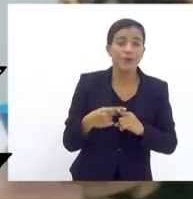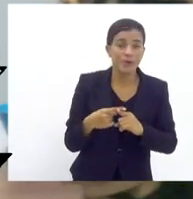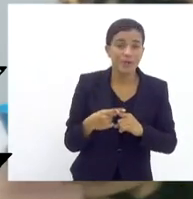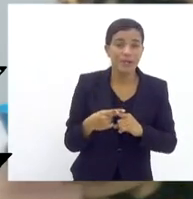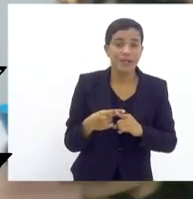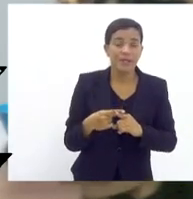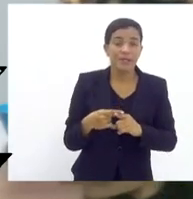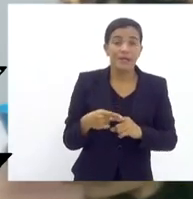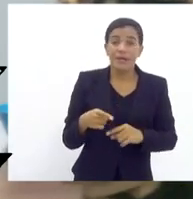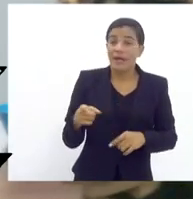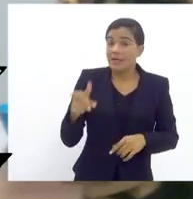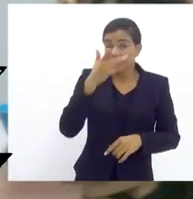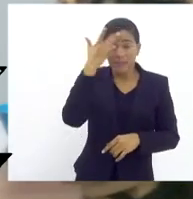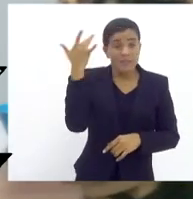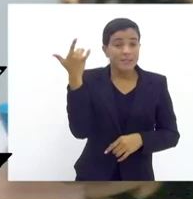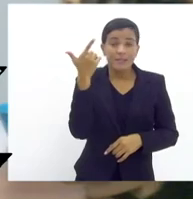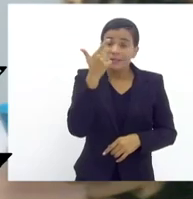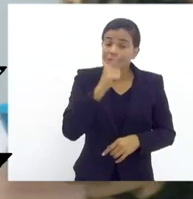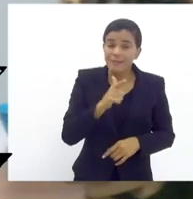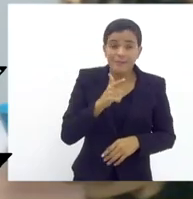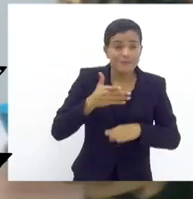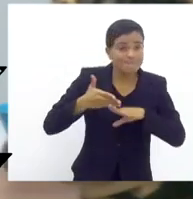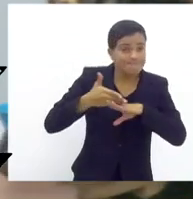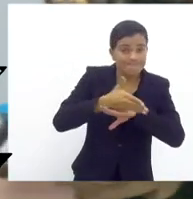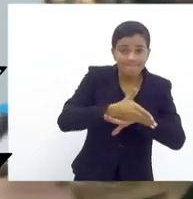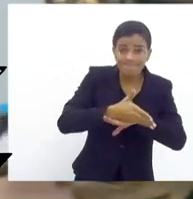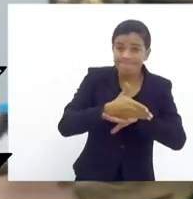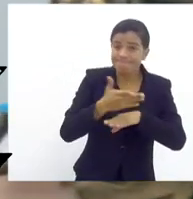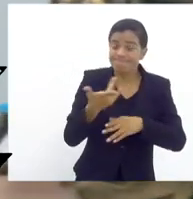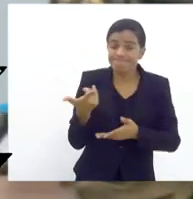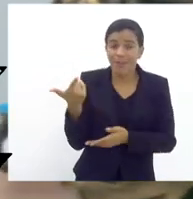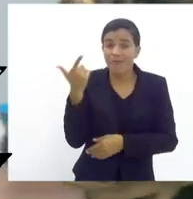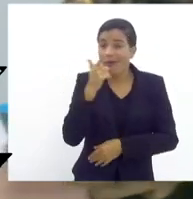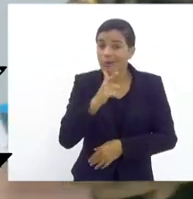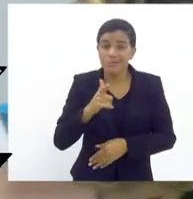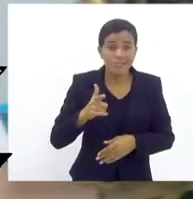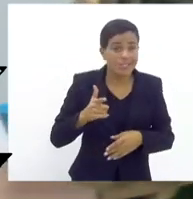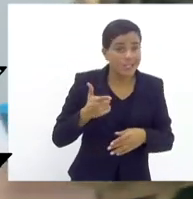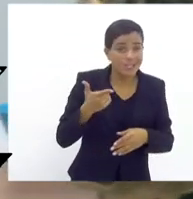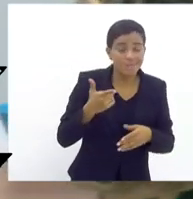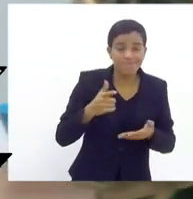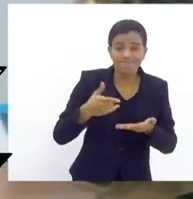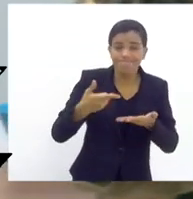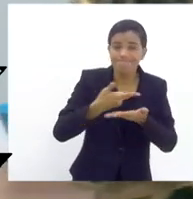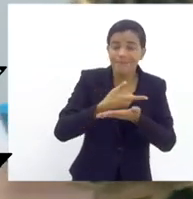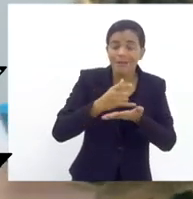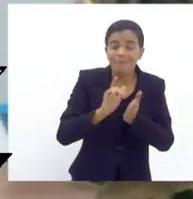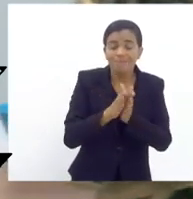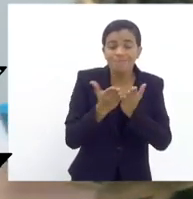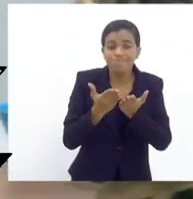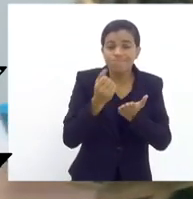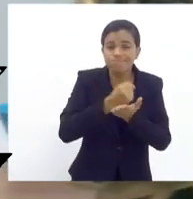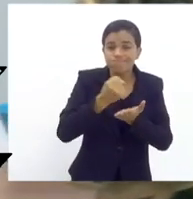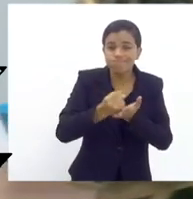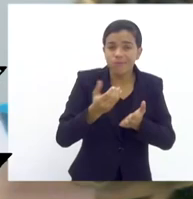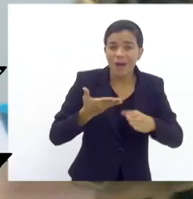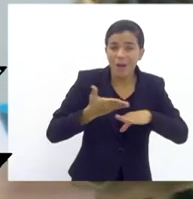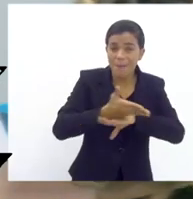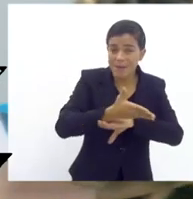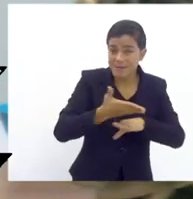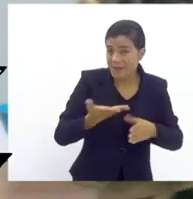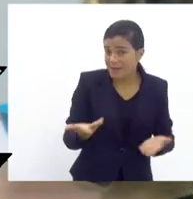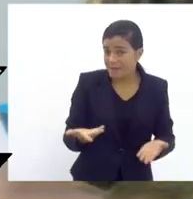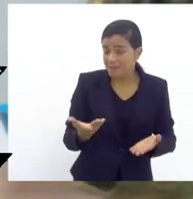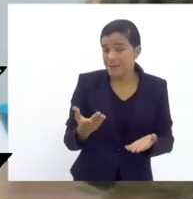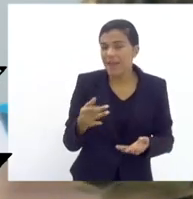as pessoas não vão conseguir entrar não vão conseguir passar então é muito triste a gente saber que dentro do nosso